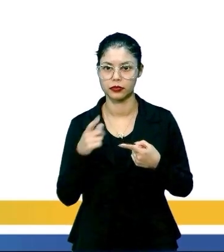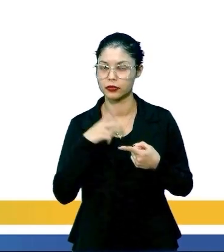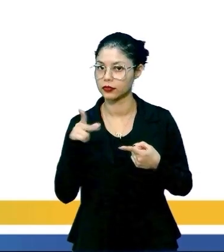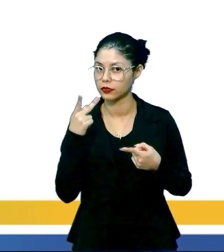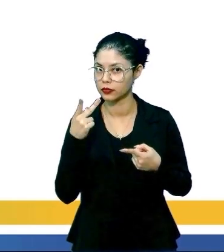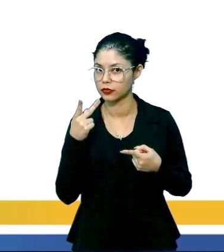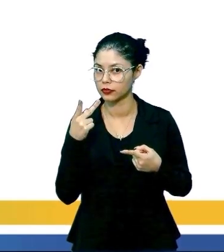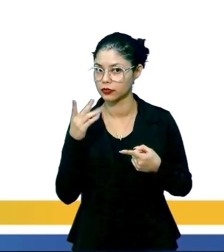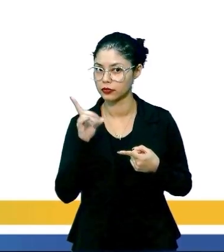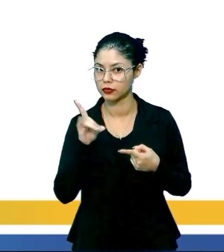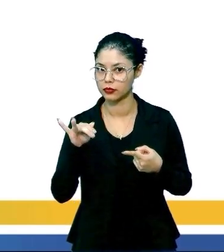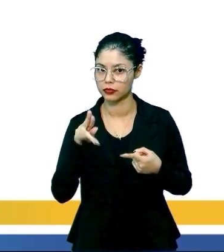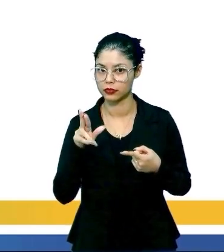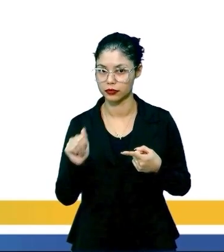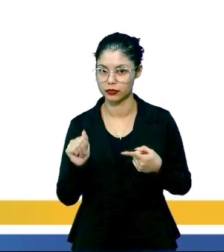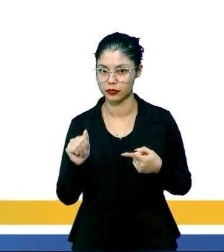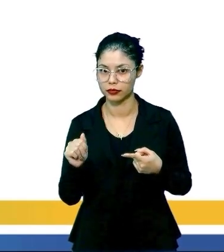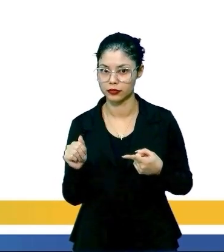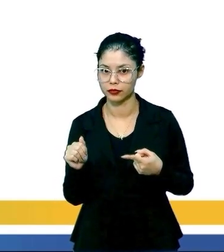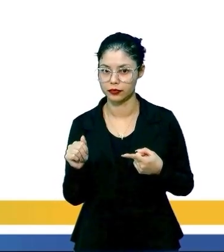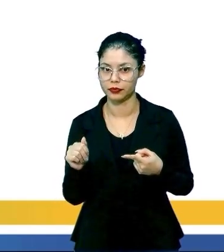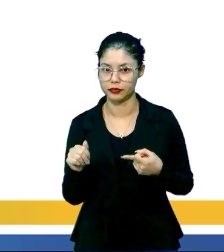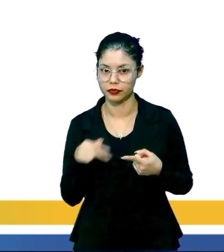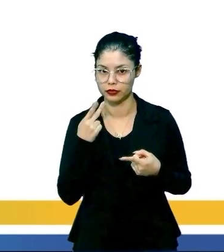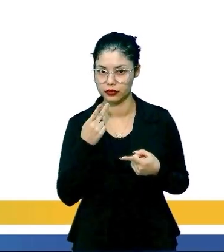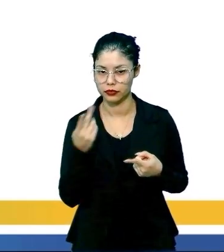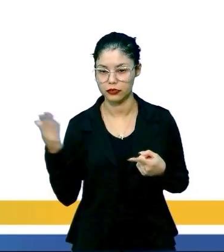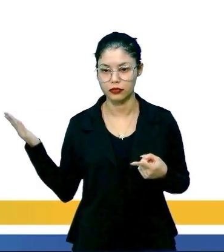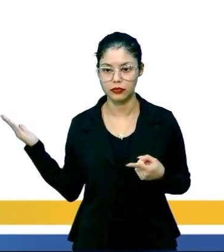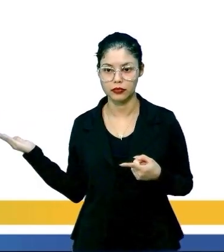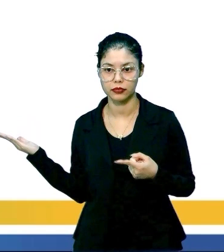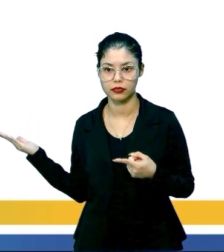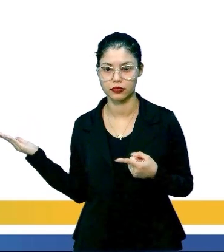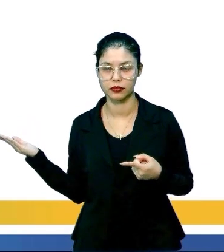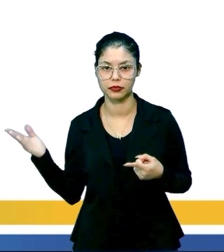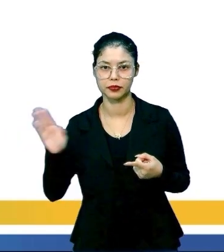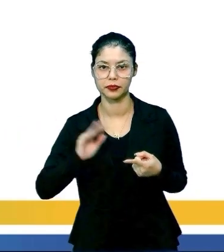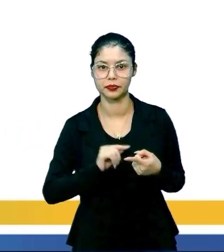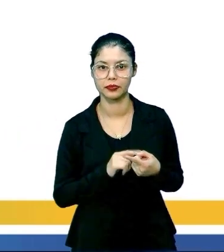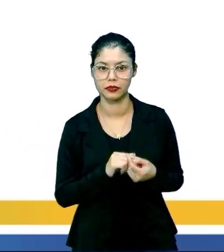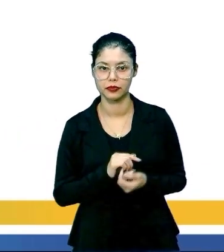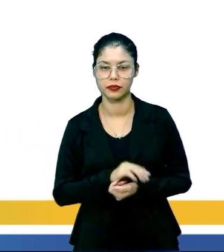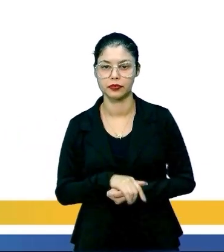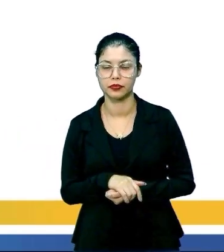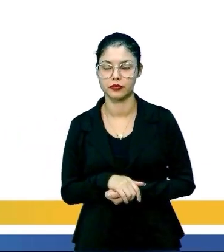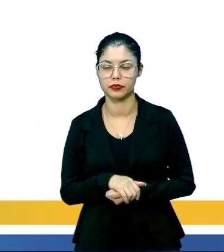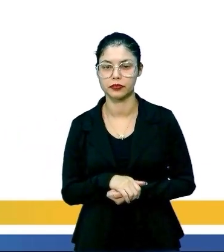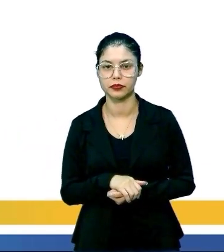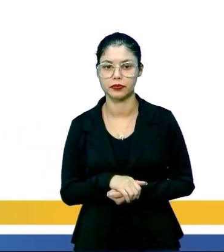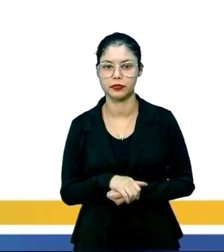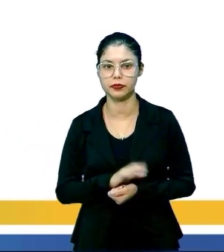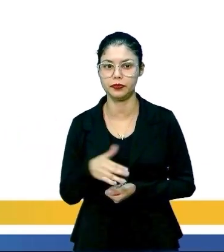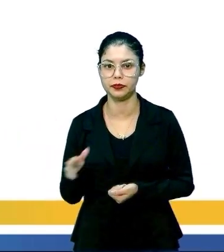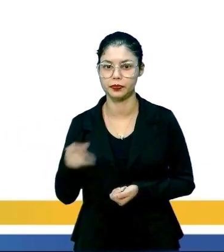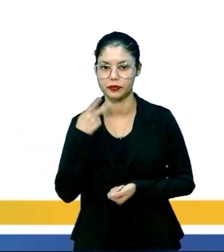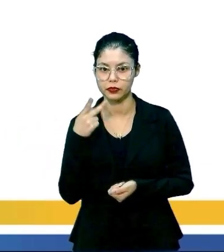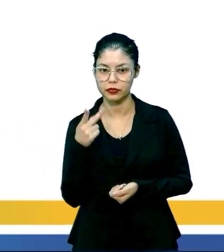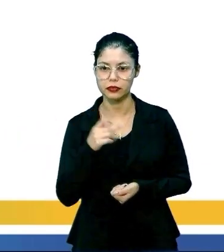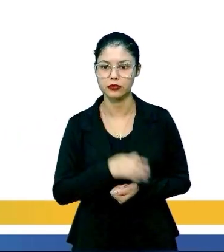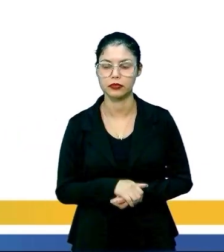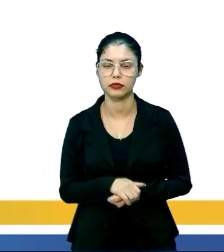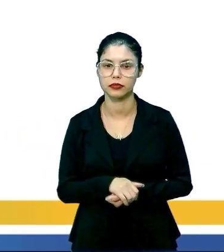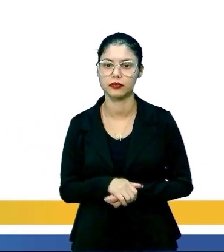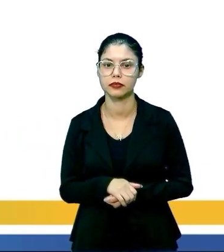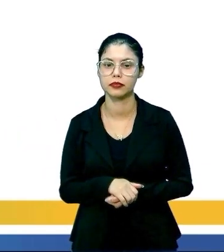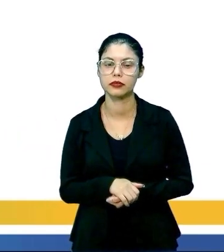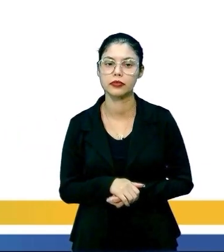está falando do diagrama, tá? Ela está falando do diagrama. Então, quando a gente fala que